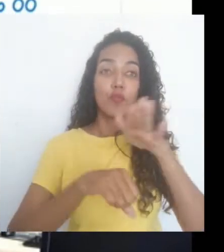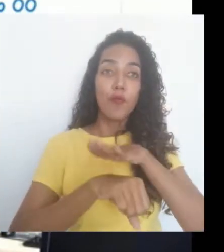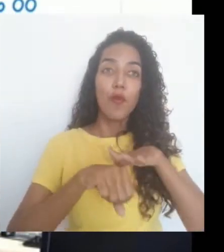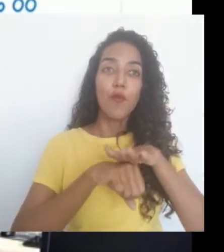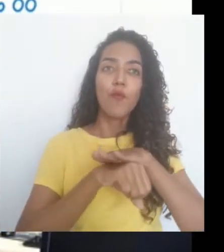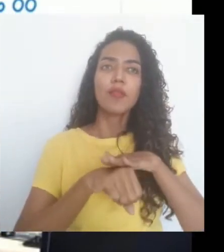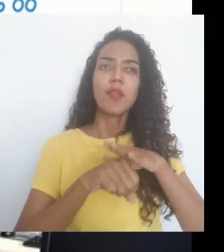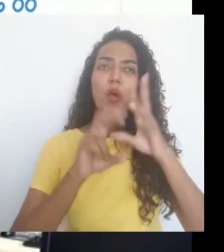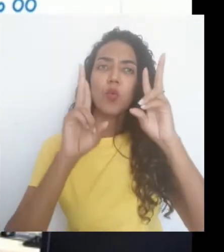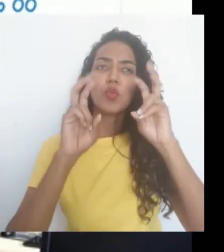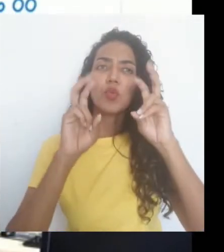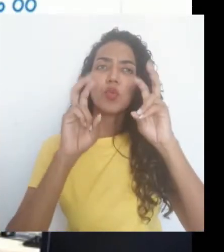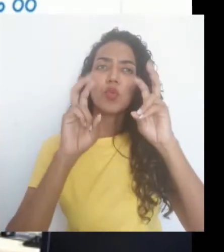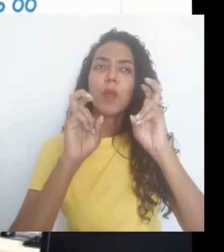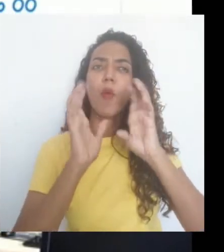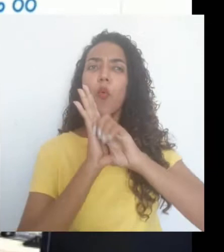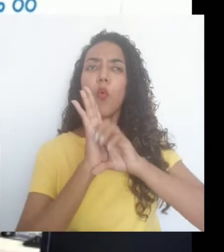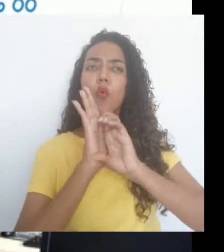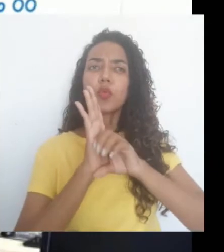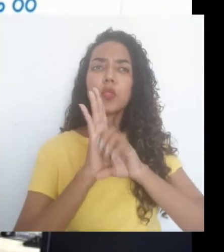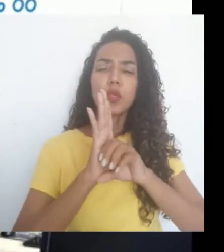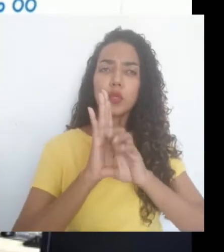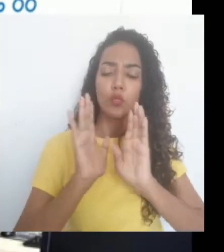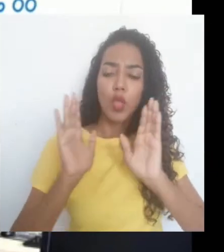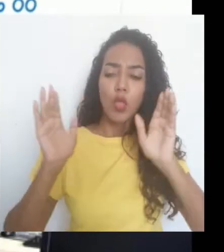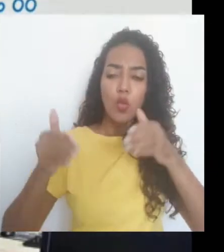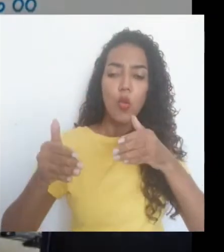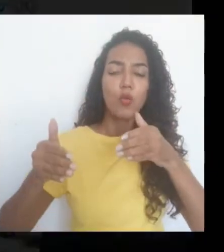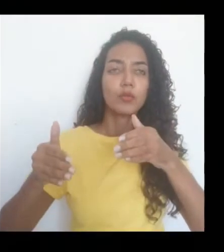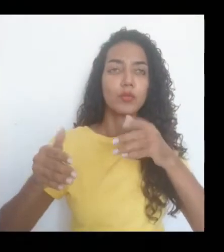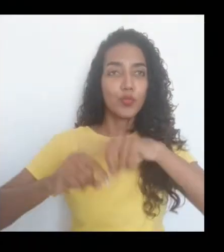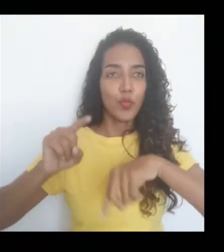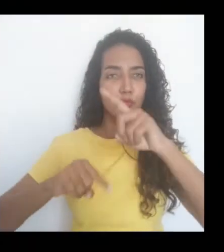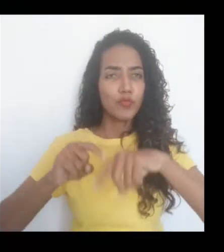objeto e como é que se pensa sistemas orientados a objetos.